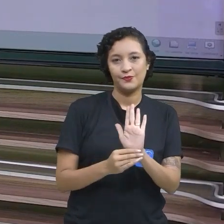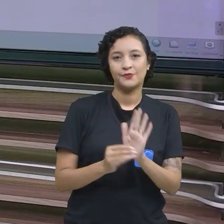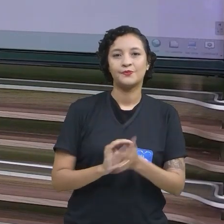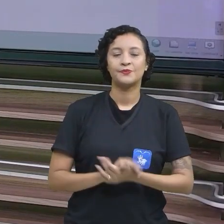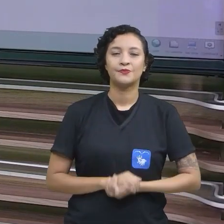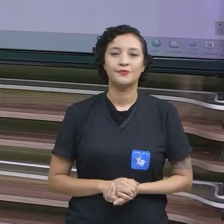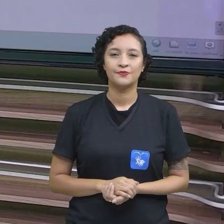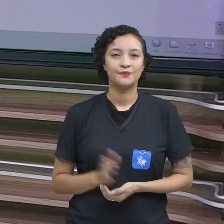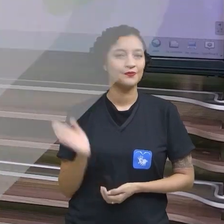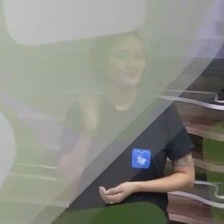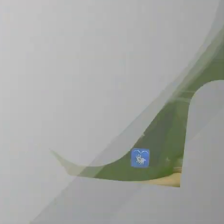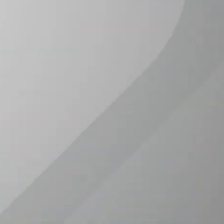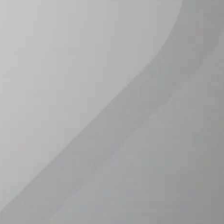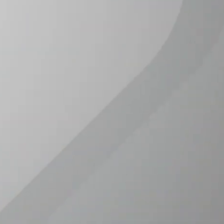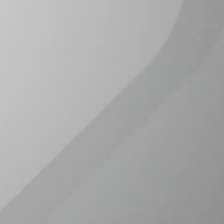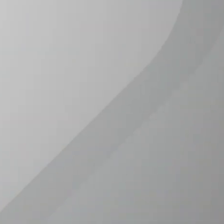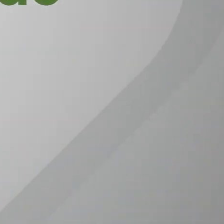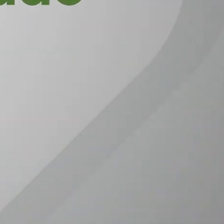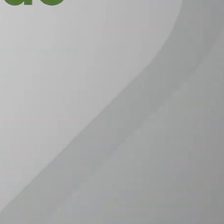Vamos lá?